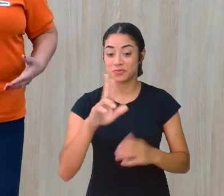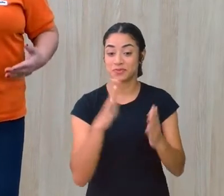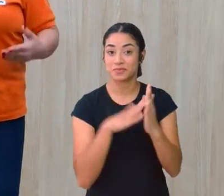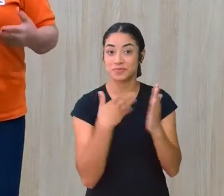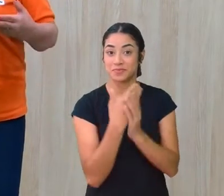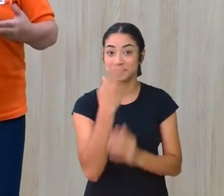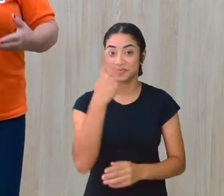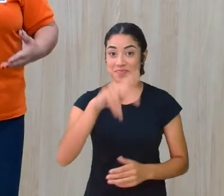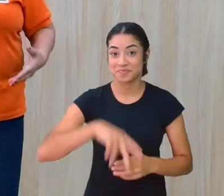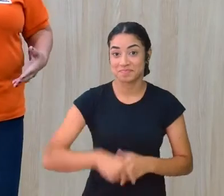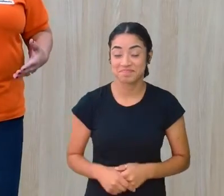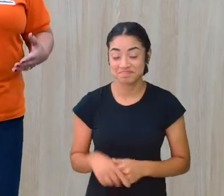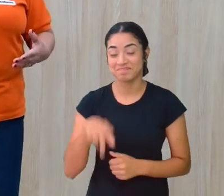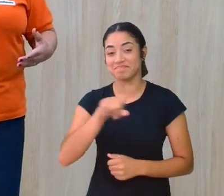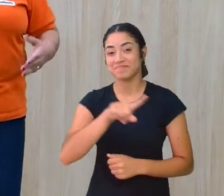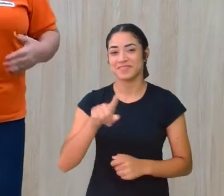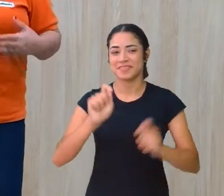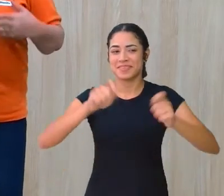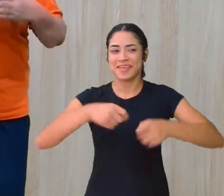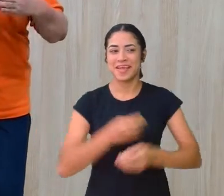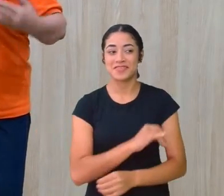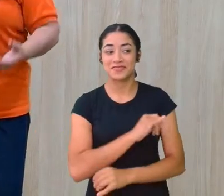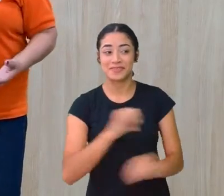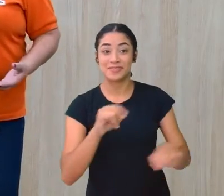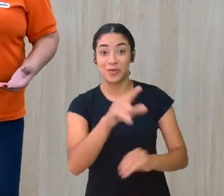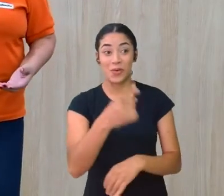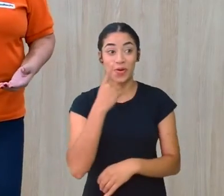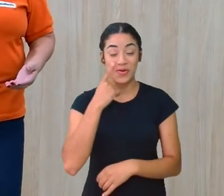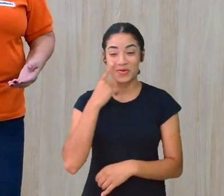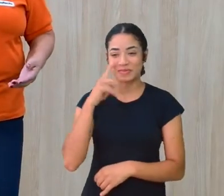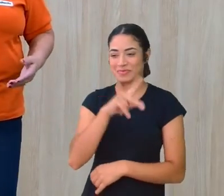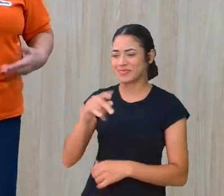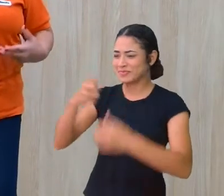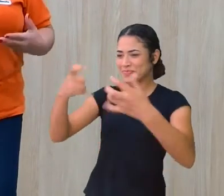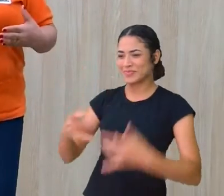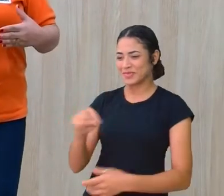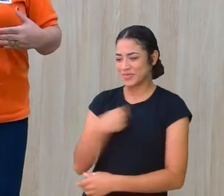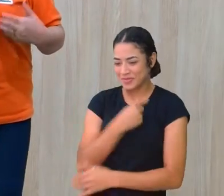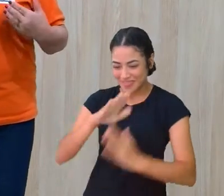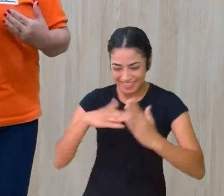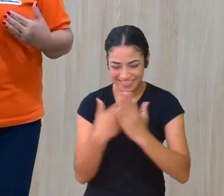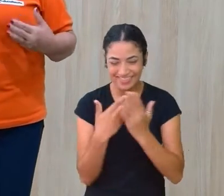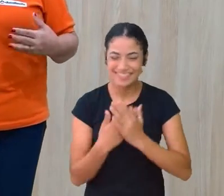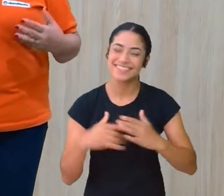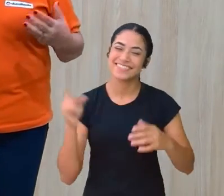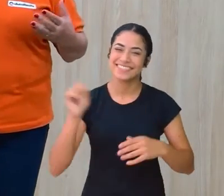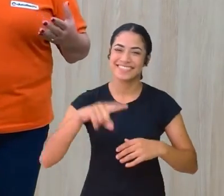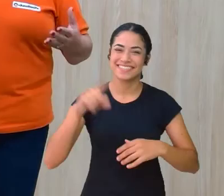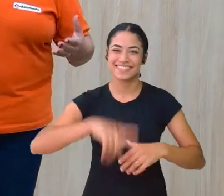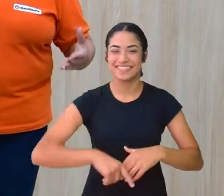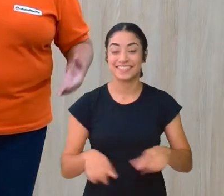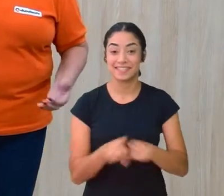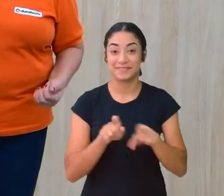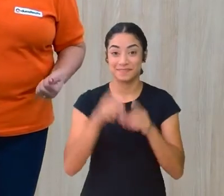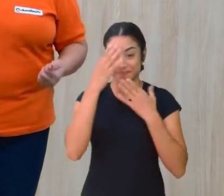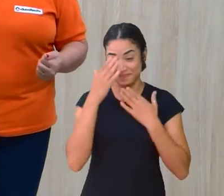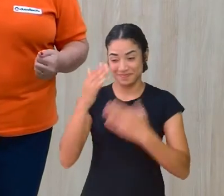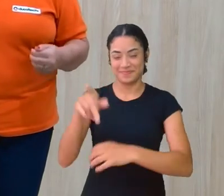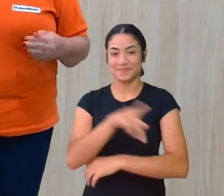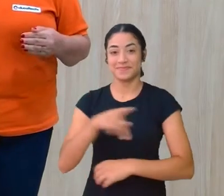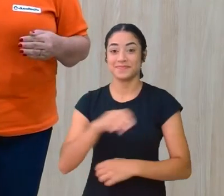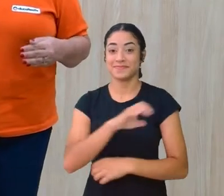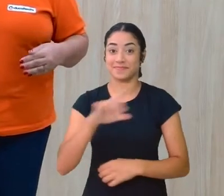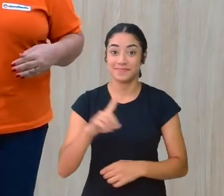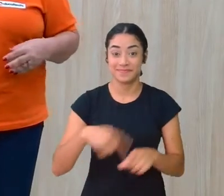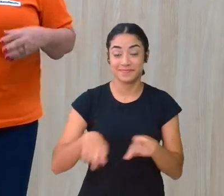escola, para que vocês possam avisar lá, olha, a professora está falando da nossa escola. E a gente também agradecer os professores,